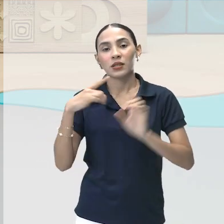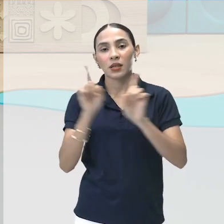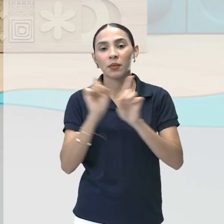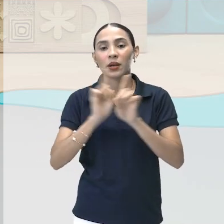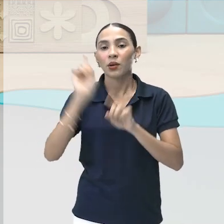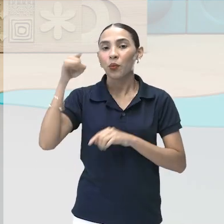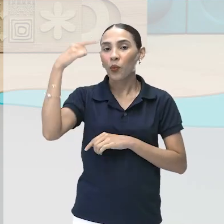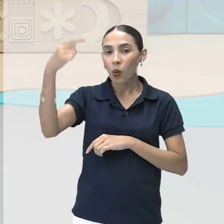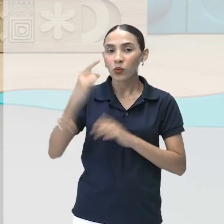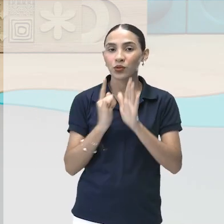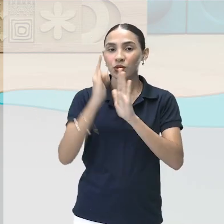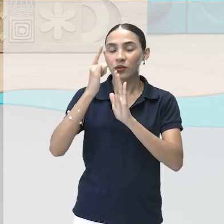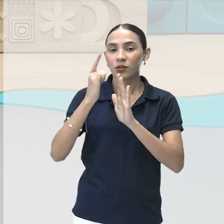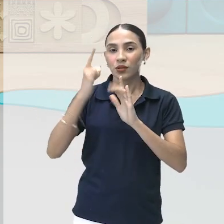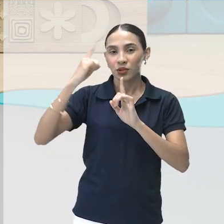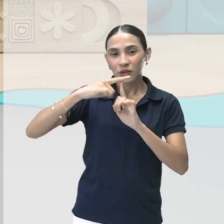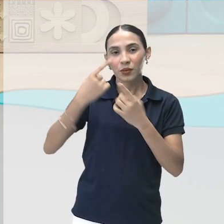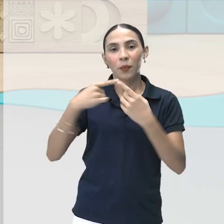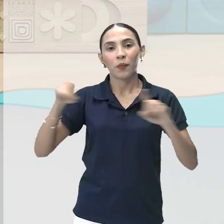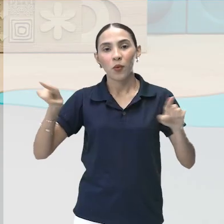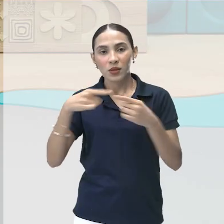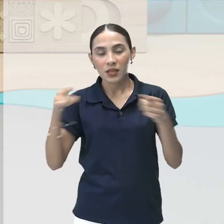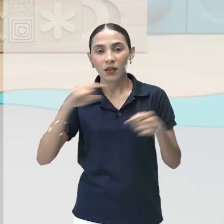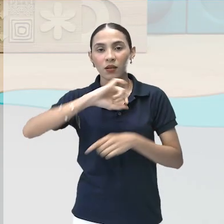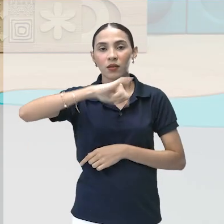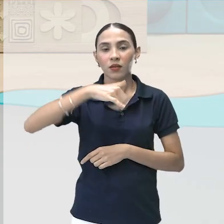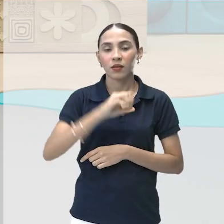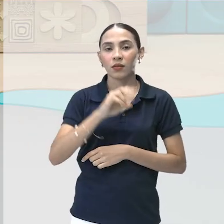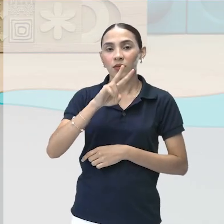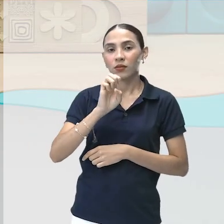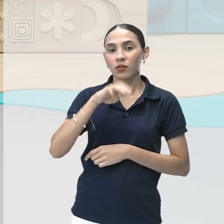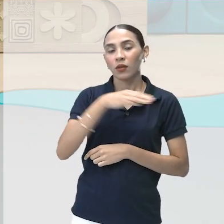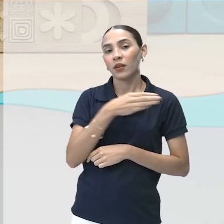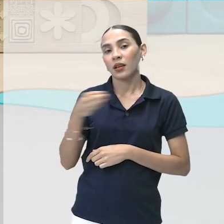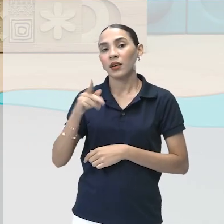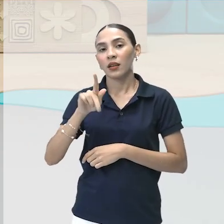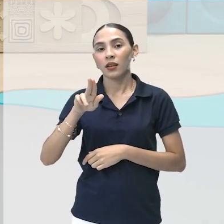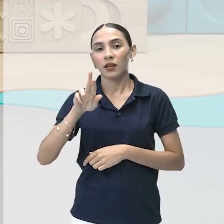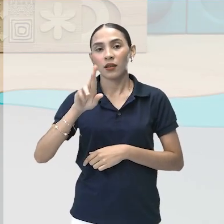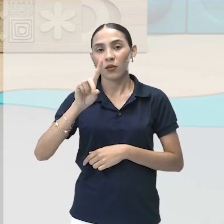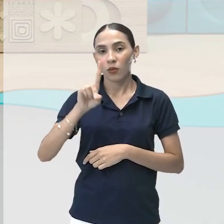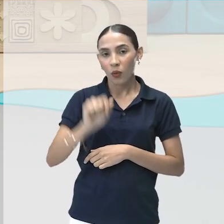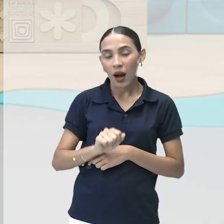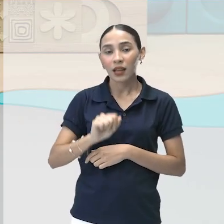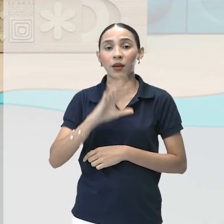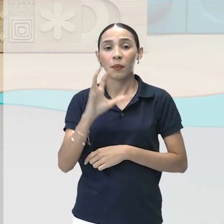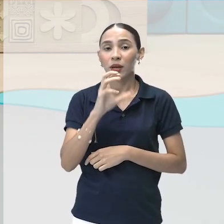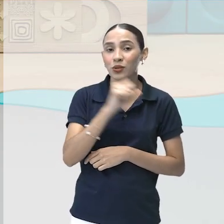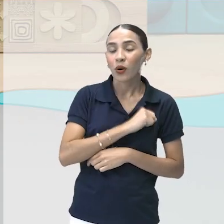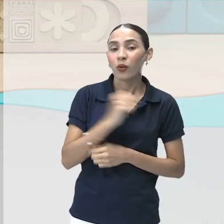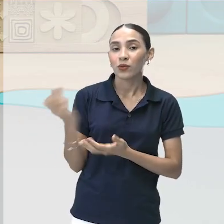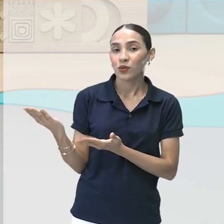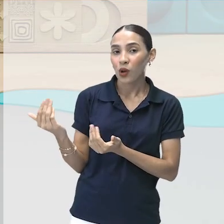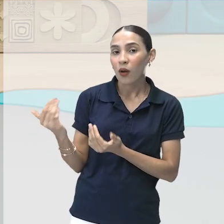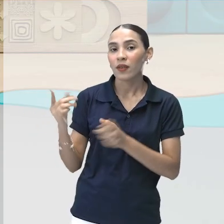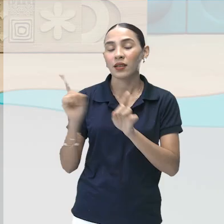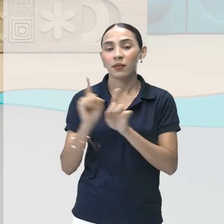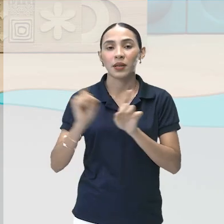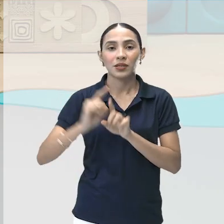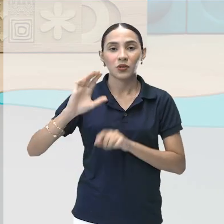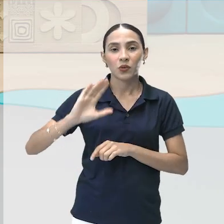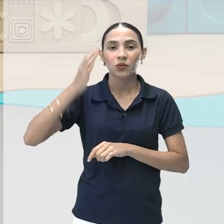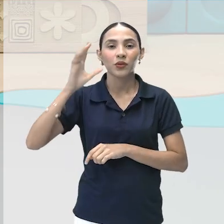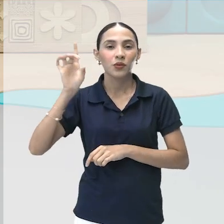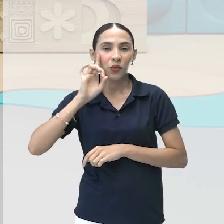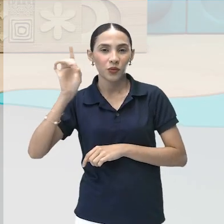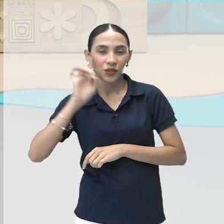esse outro gênero musical, Jovem Guarda, que também falava sobre o quê? Sobre paixões adolescentes e situações